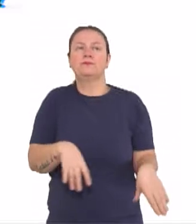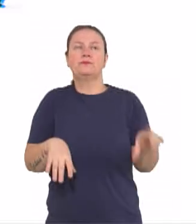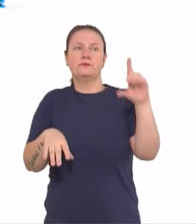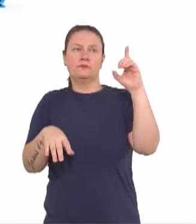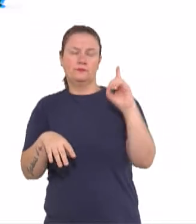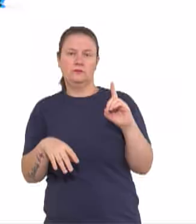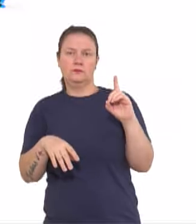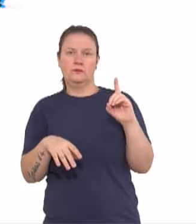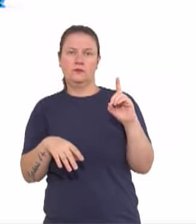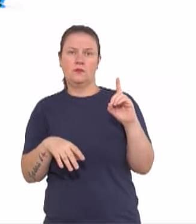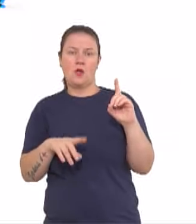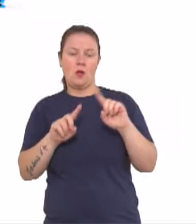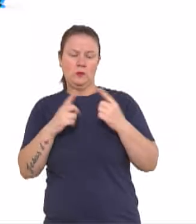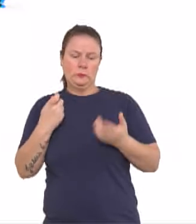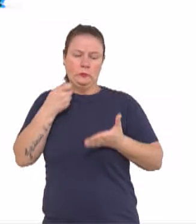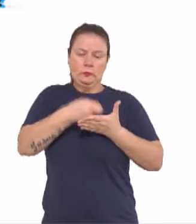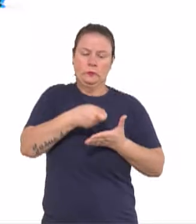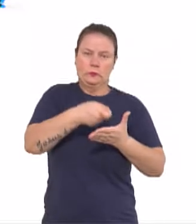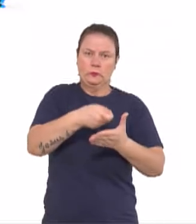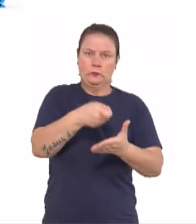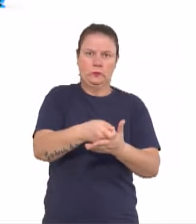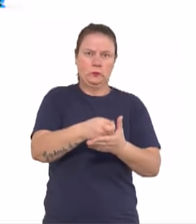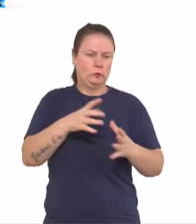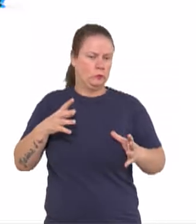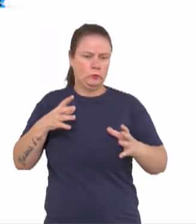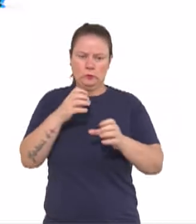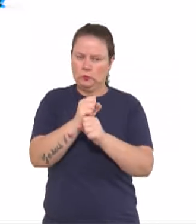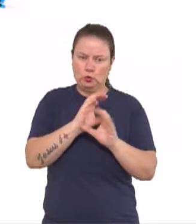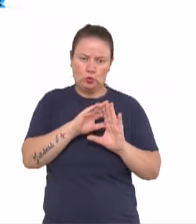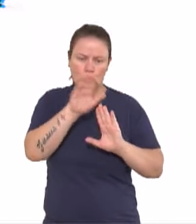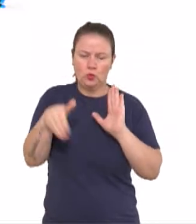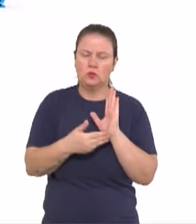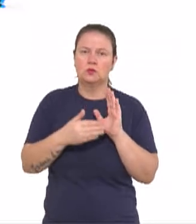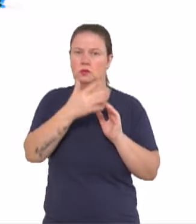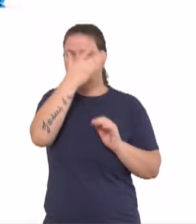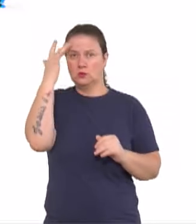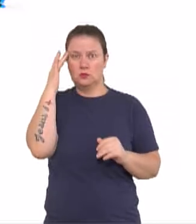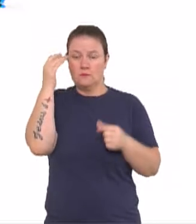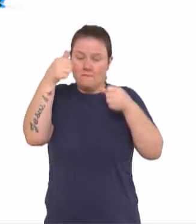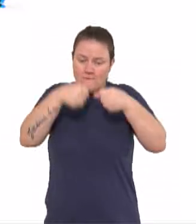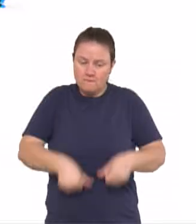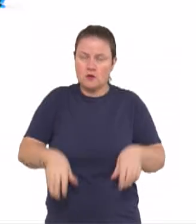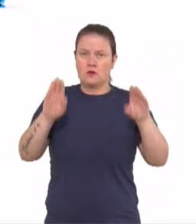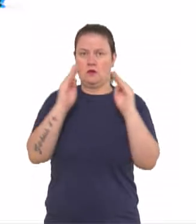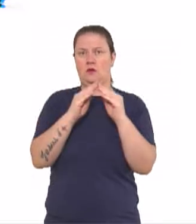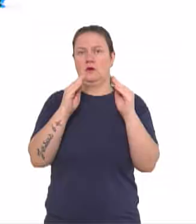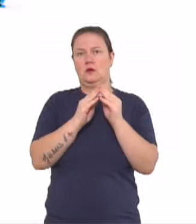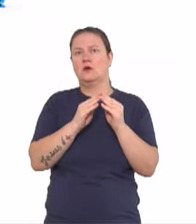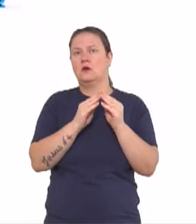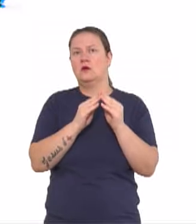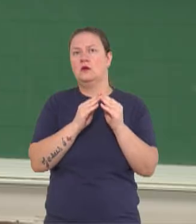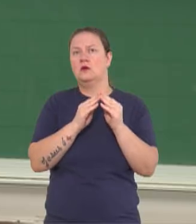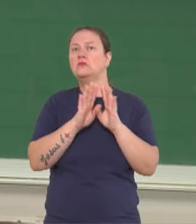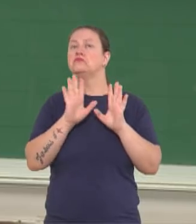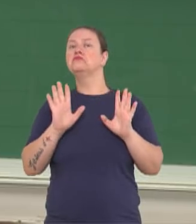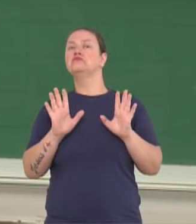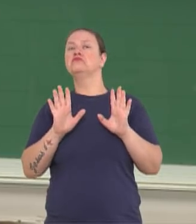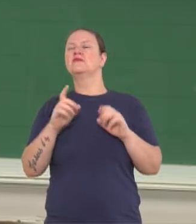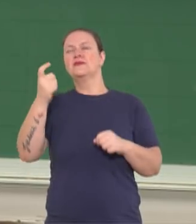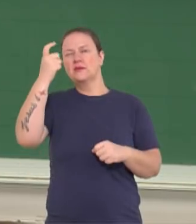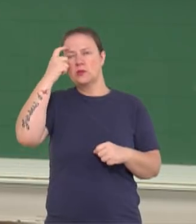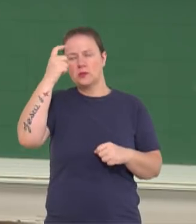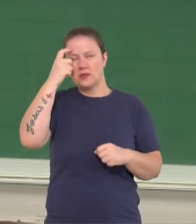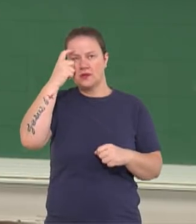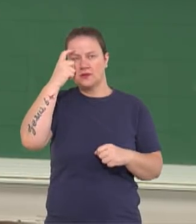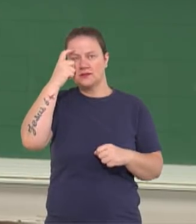uma rigidez total na quarentena e absolutamente todos fiquem em casa? Ok? Então,